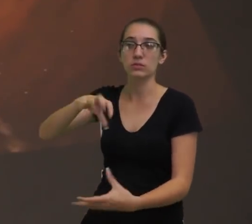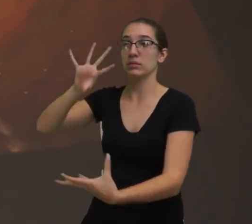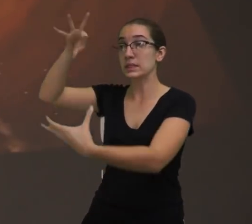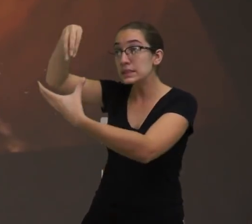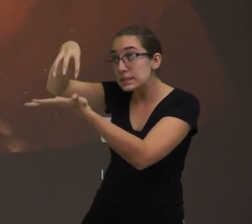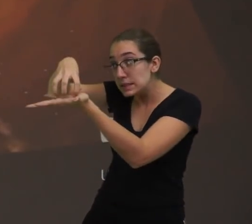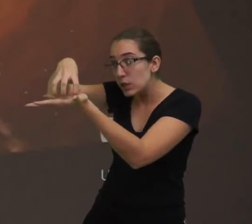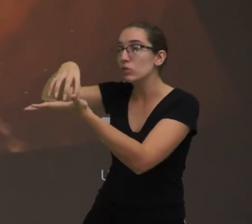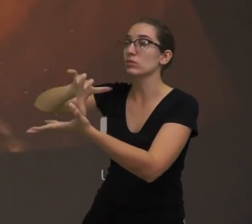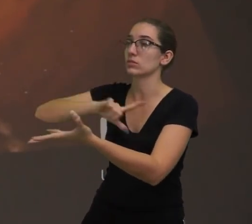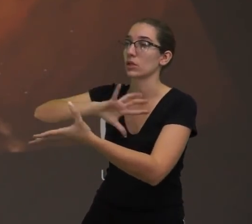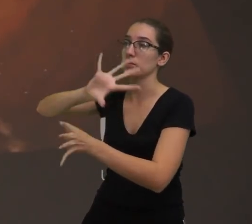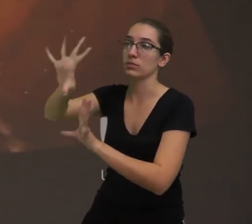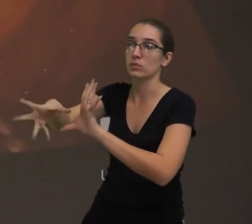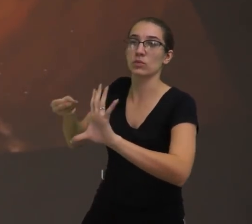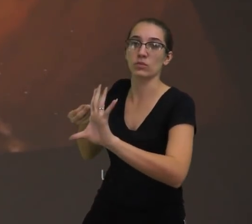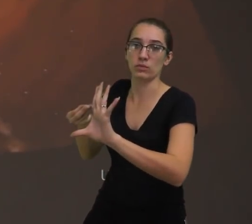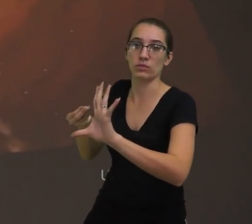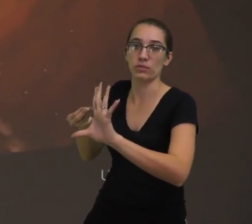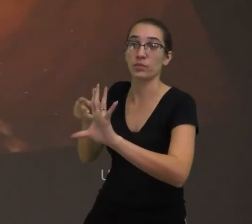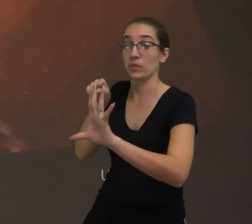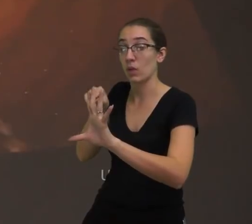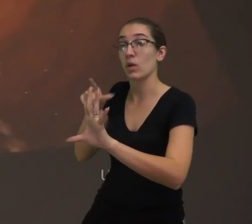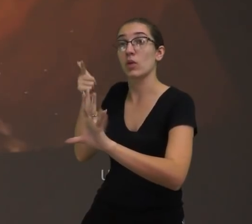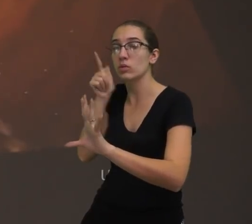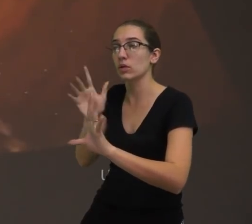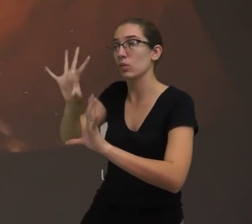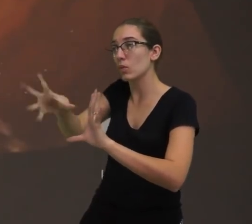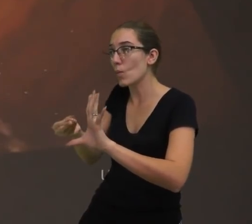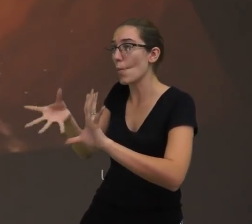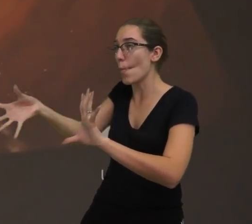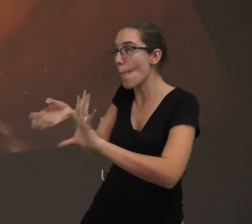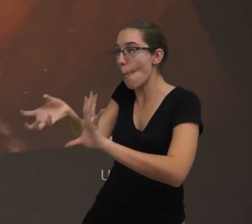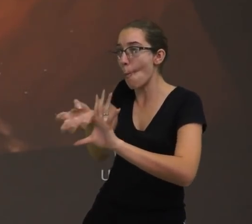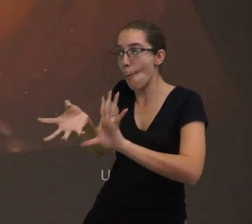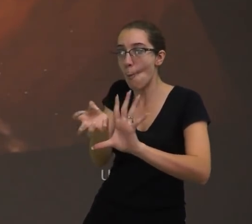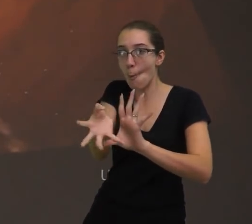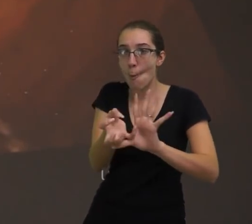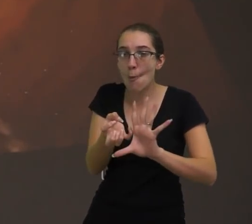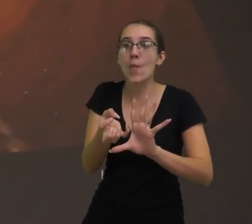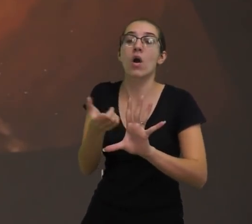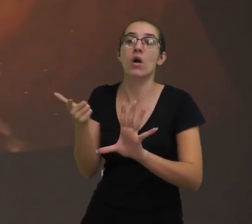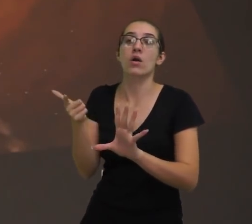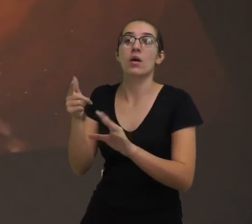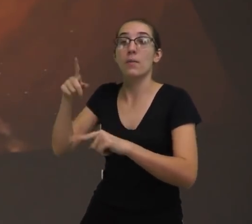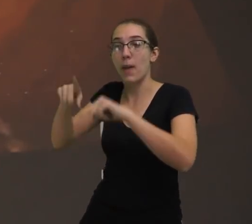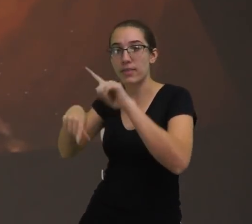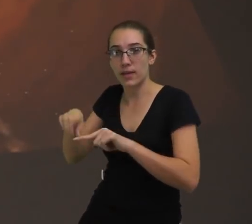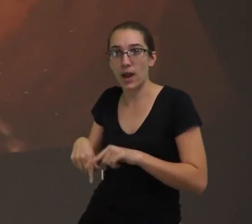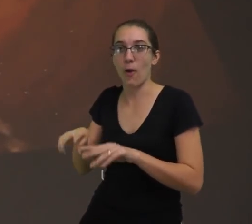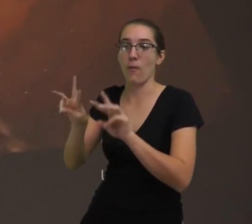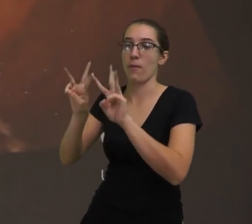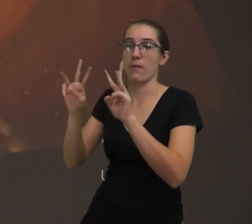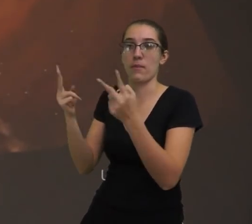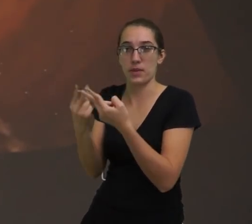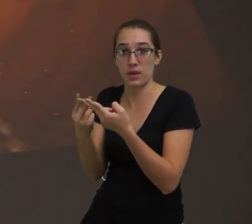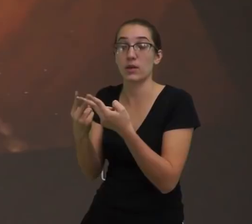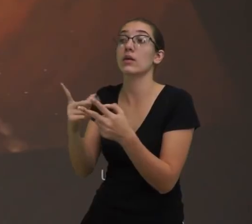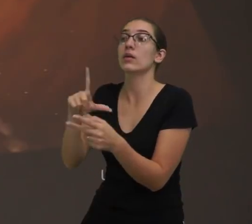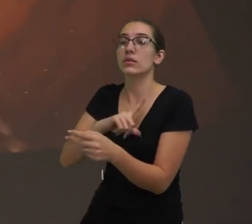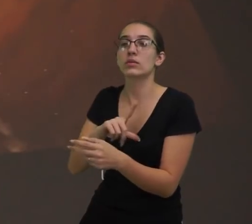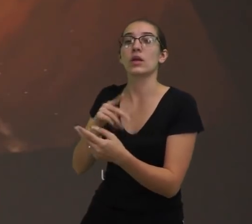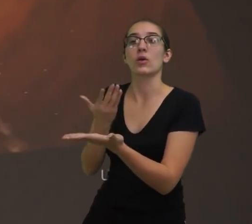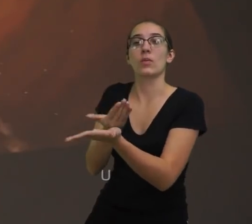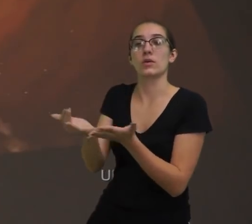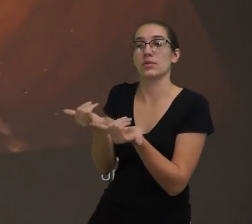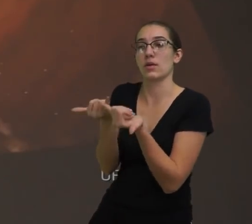quantidades de matéria, uma enorme quantidade de energia luminosa é liberada por essas partículas que estão caindo. Tá? Agora, no momento, o